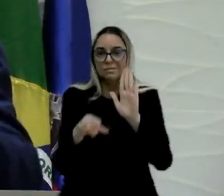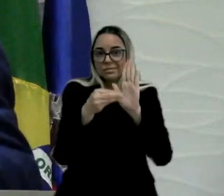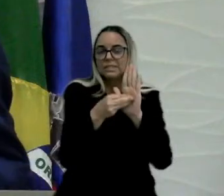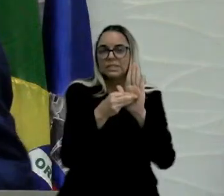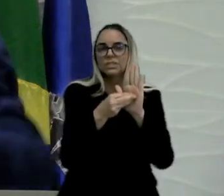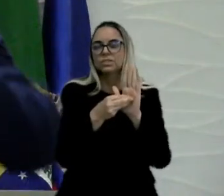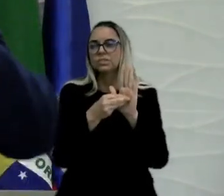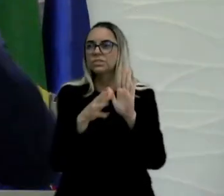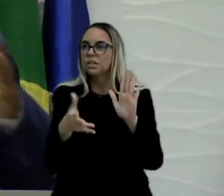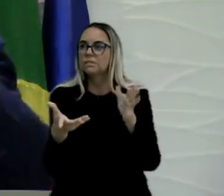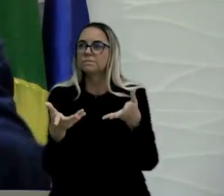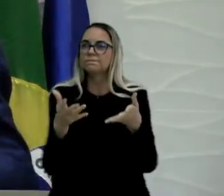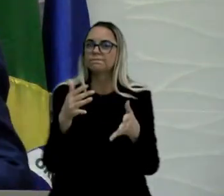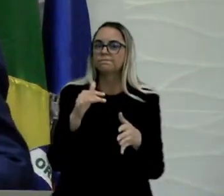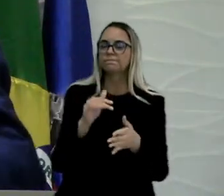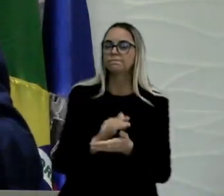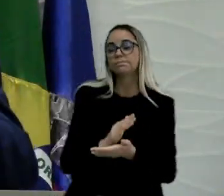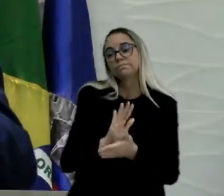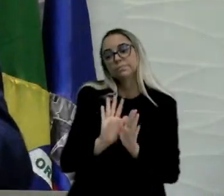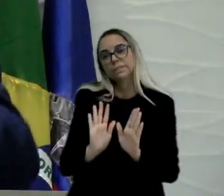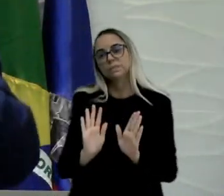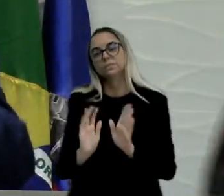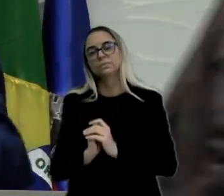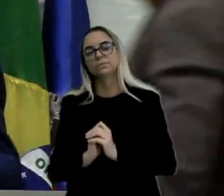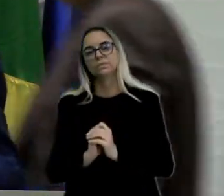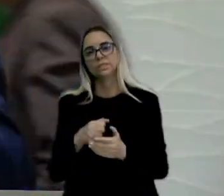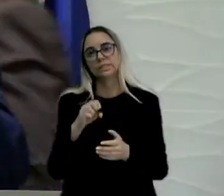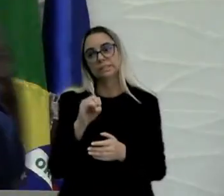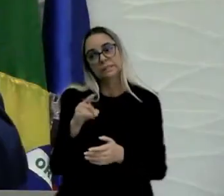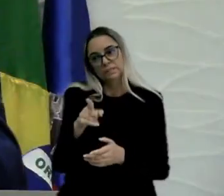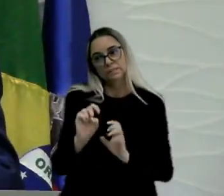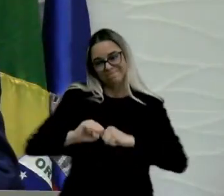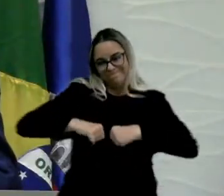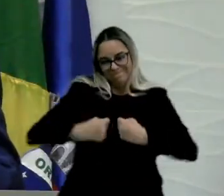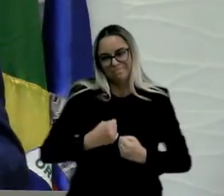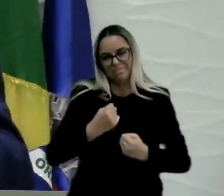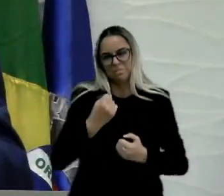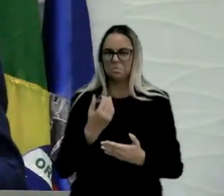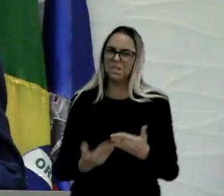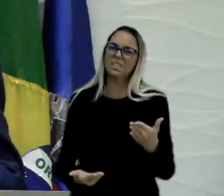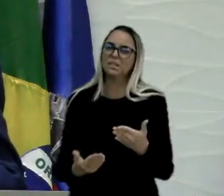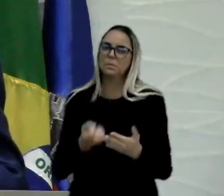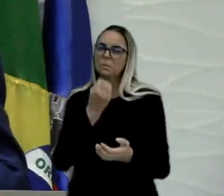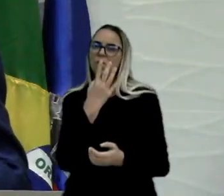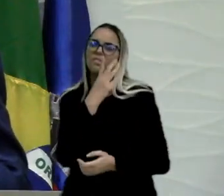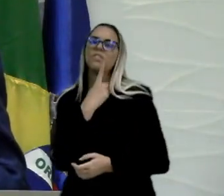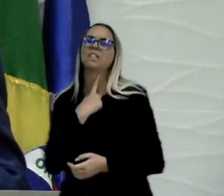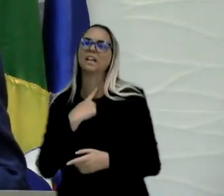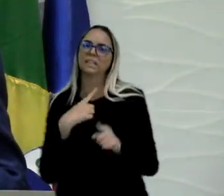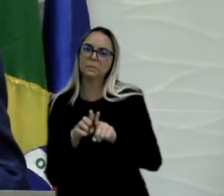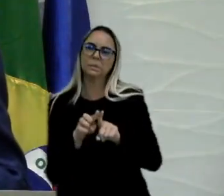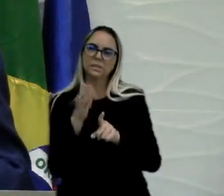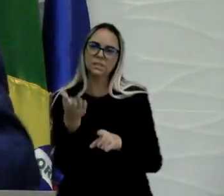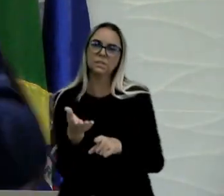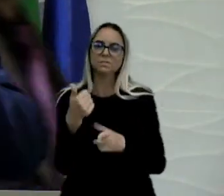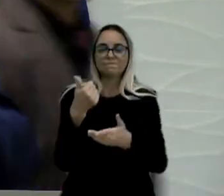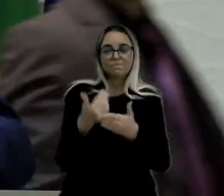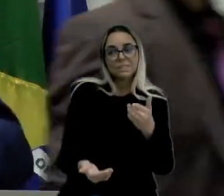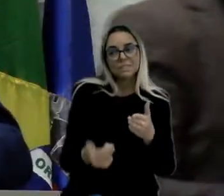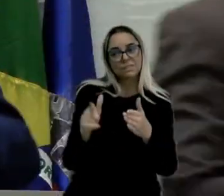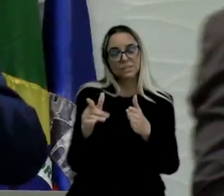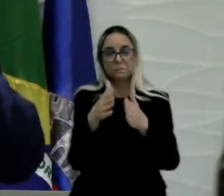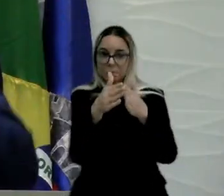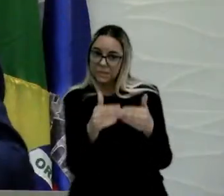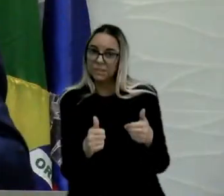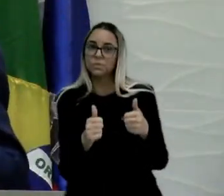mesmo que seja perdido o seu esforço sua boa vontade e o pedido do seu requerimento você pediu